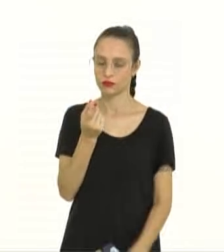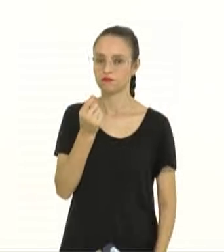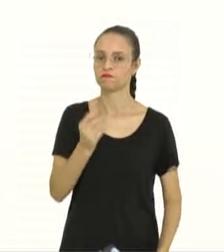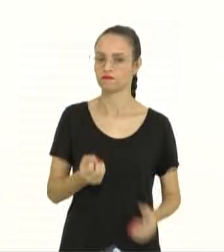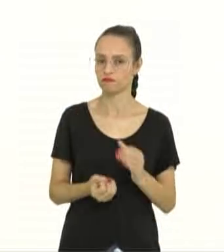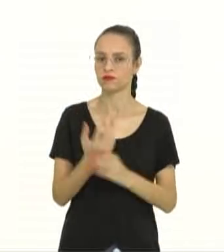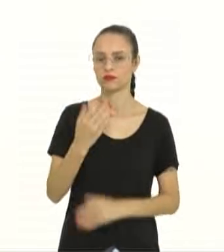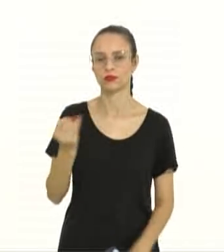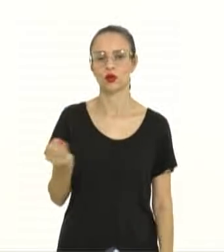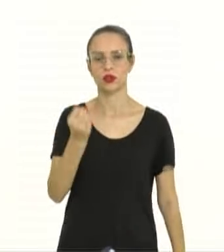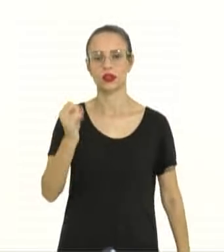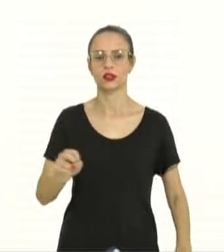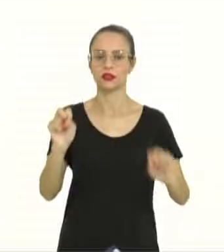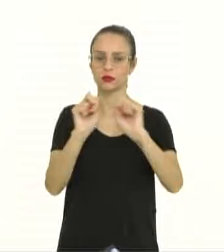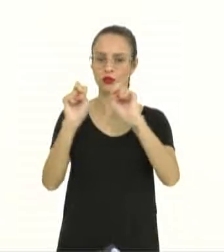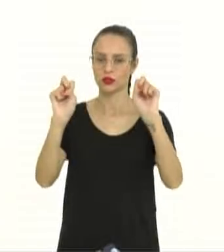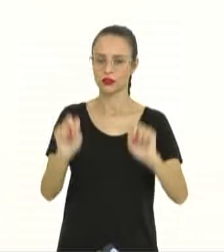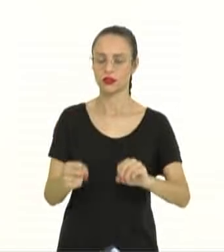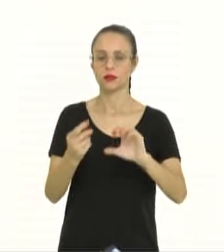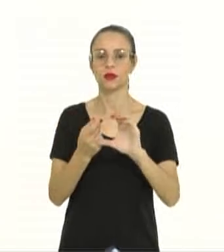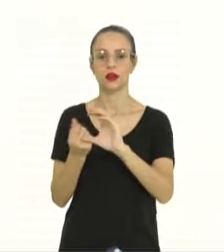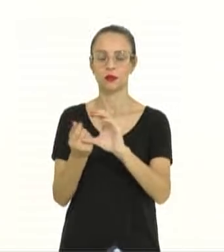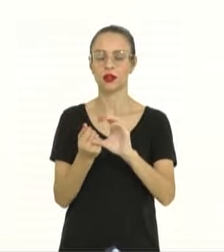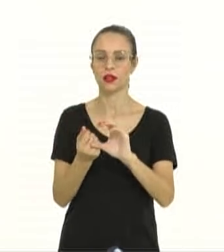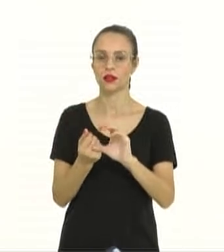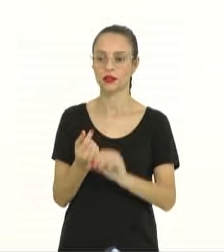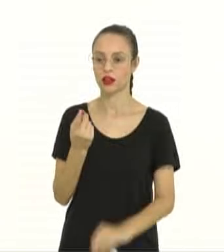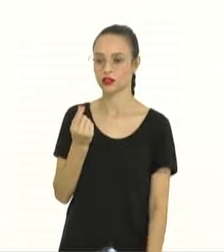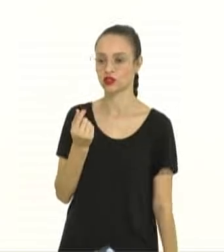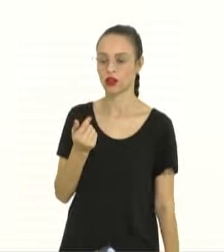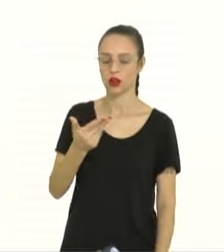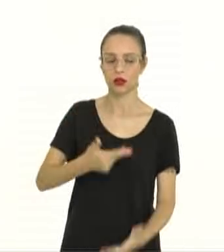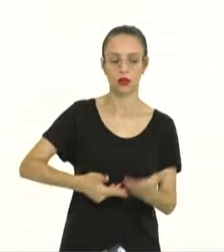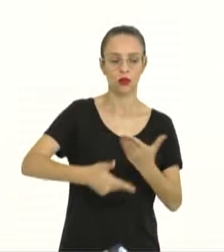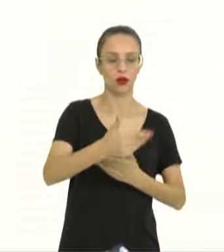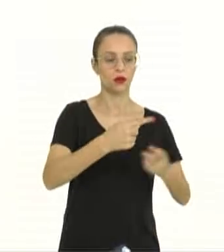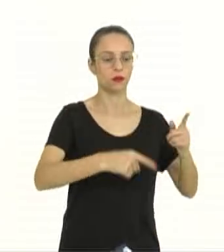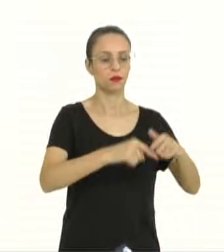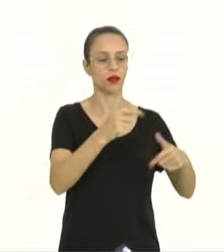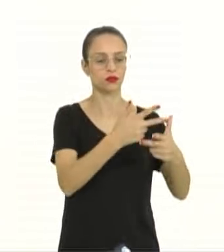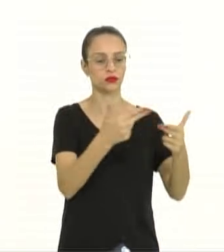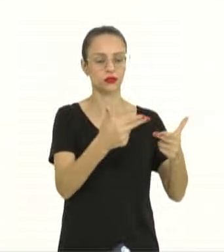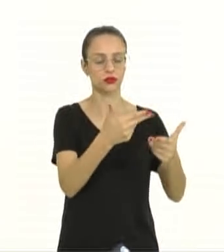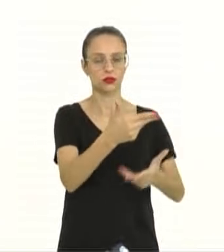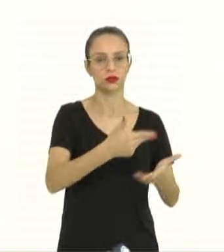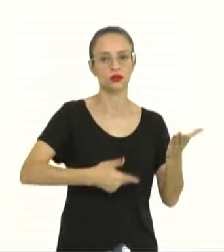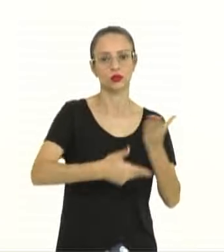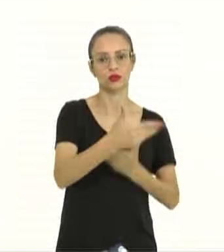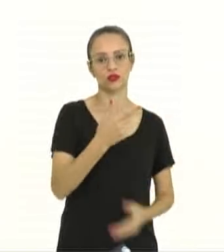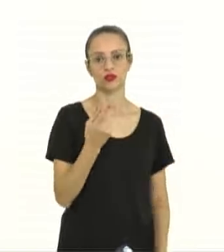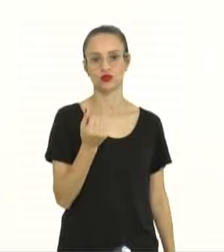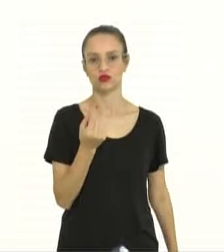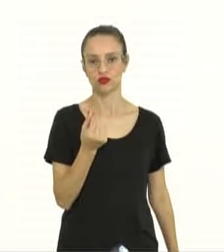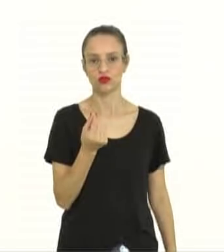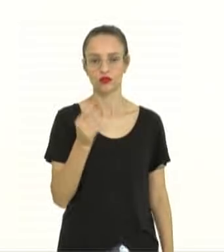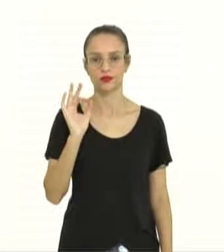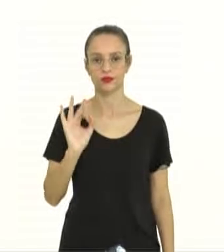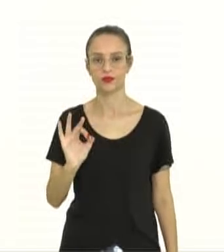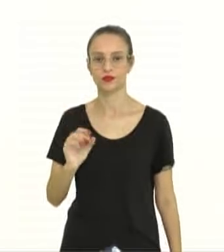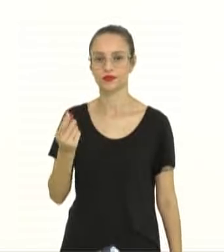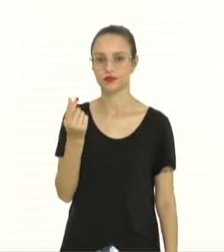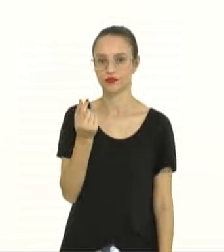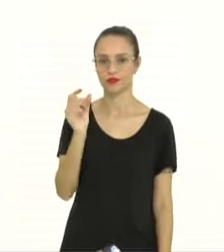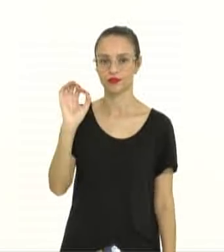sistema capitalista, que passou a ser trocada por mercadorias. Então a troca era por moedas mesmo de metal, né?